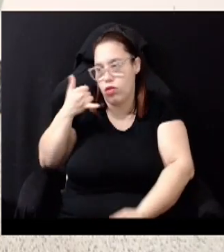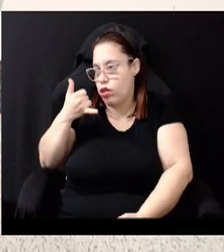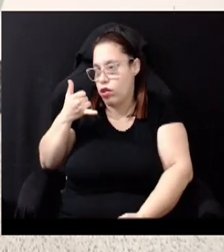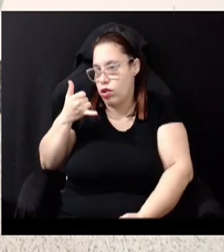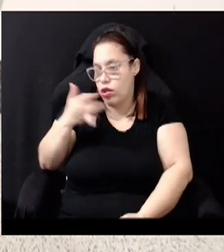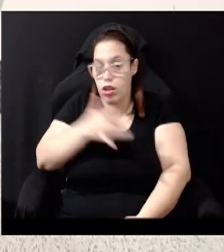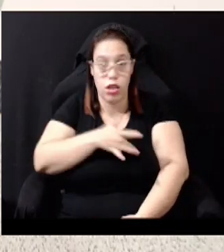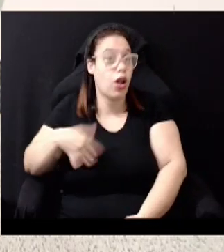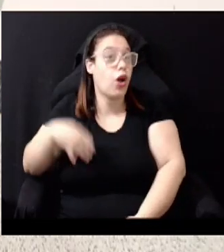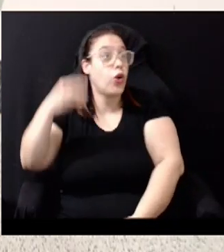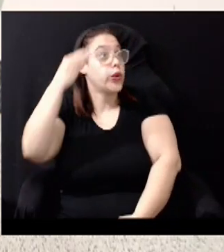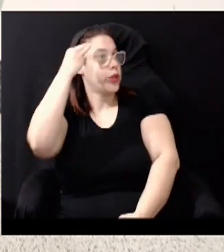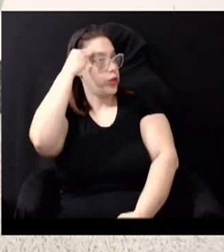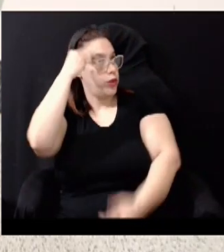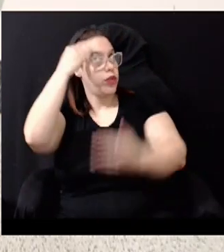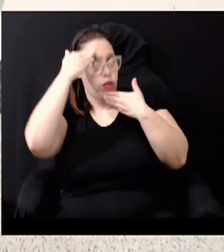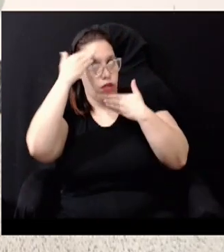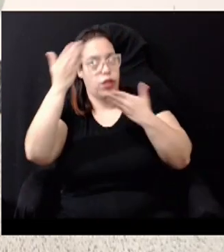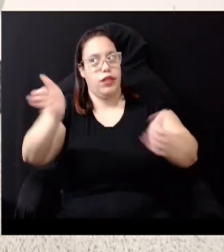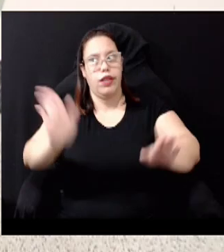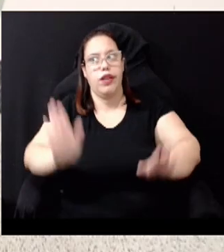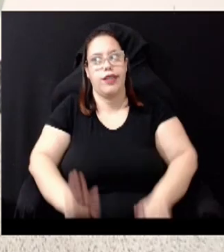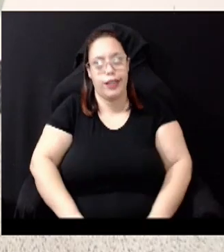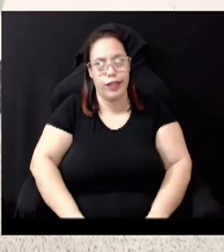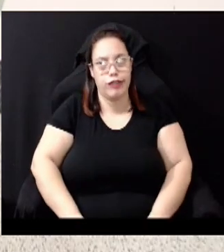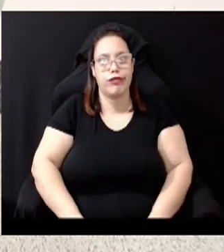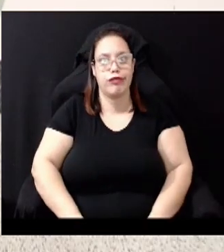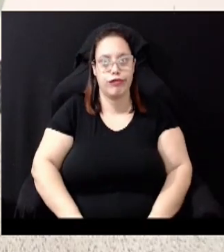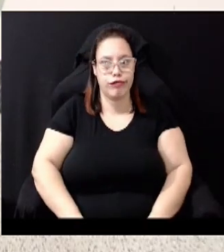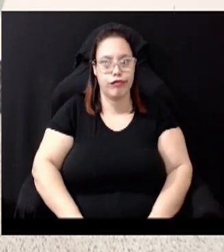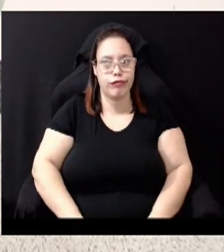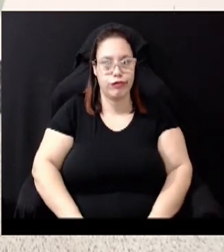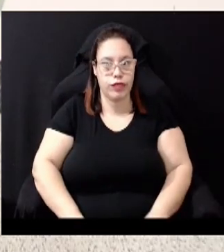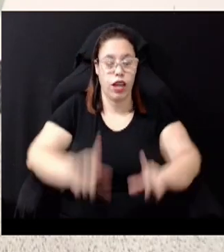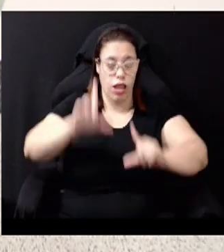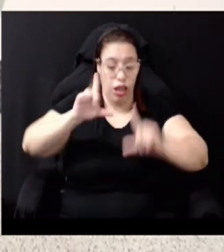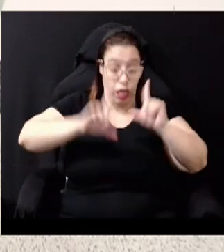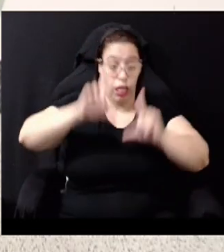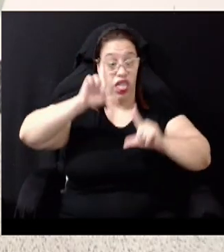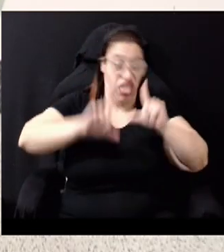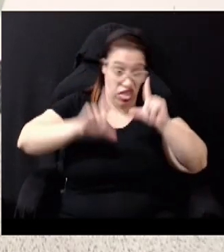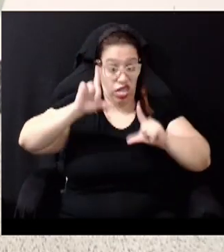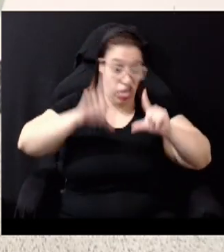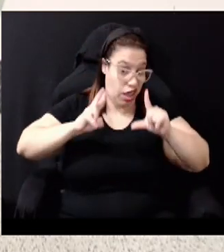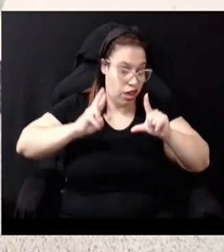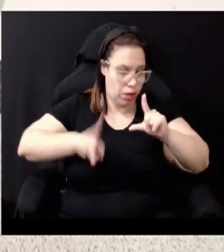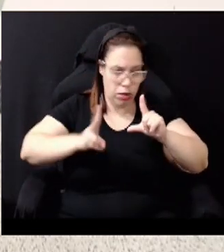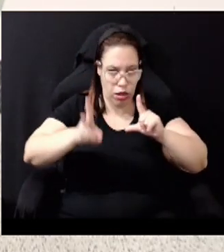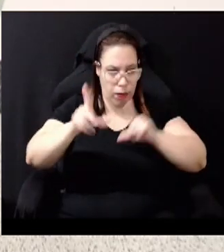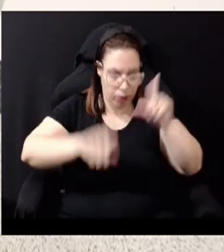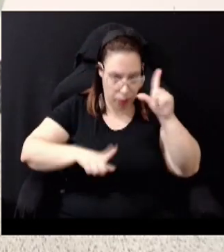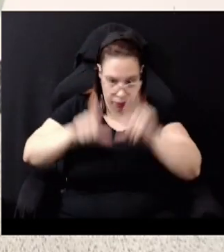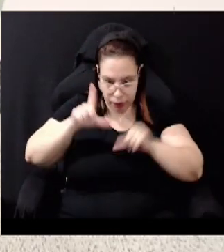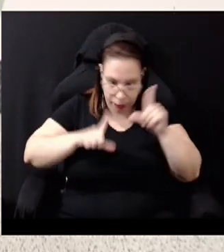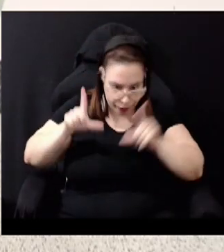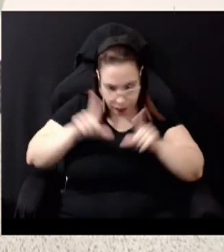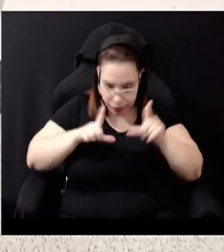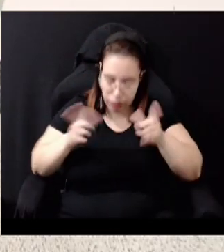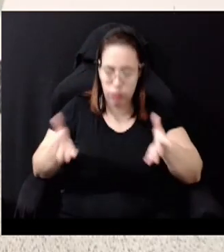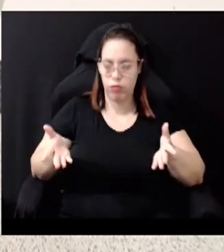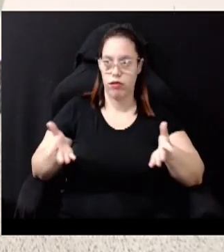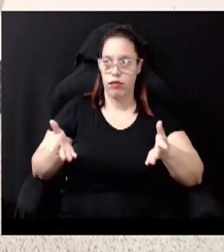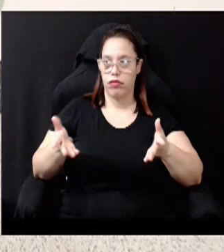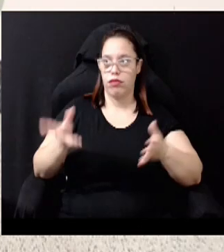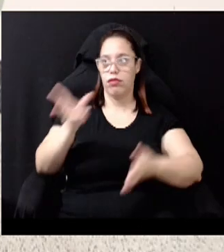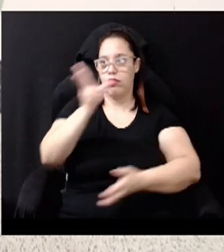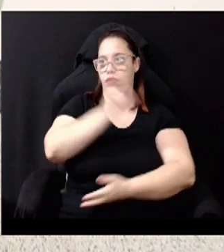também agradece, né, Rodrigo? Porque olha, a tela também, excesso de tela é uma coisa impressionante, né?